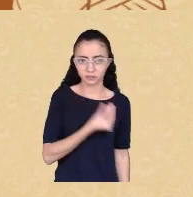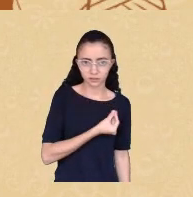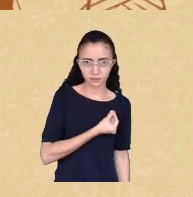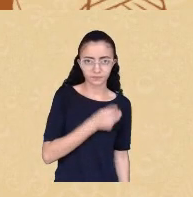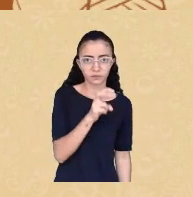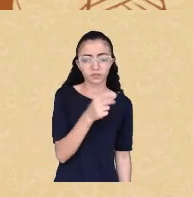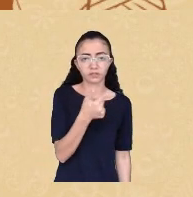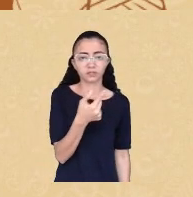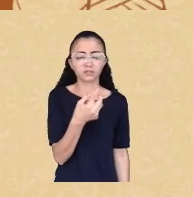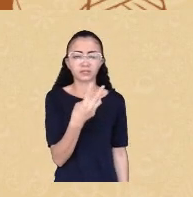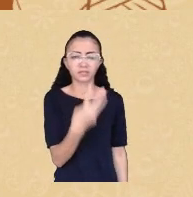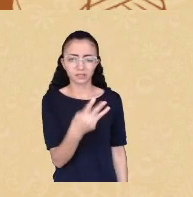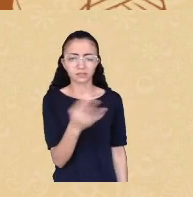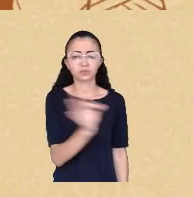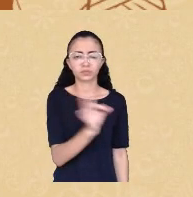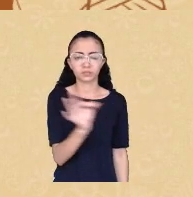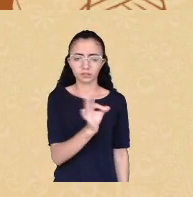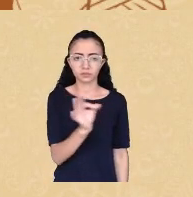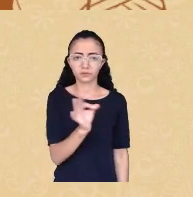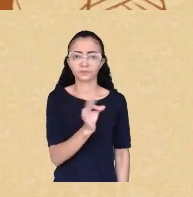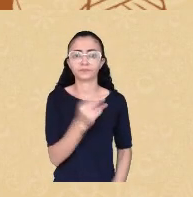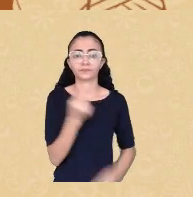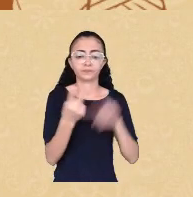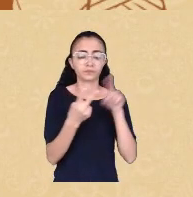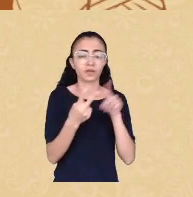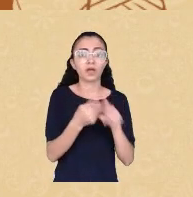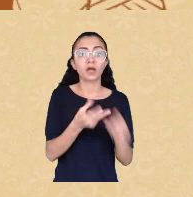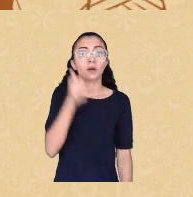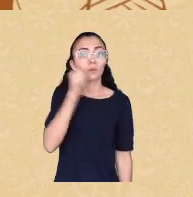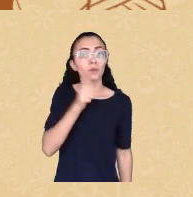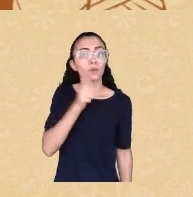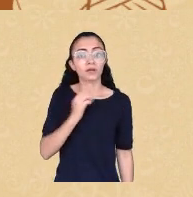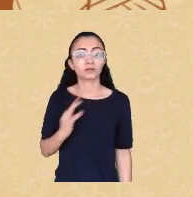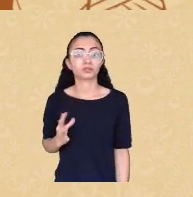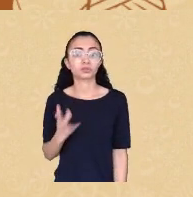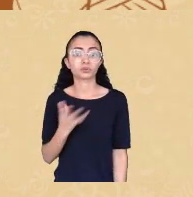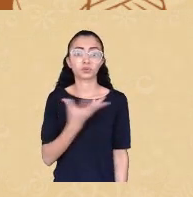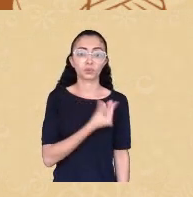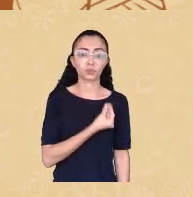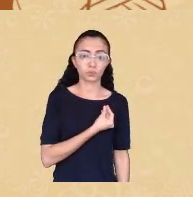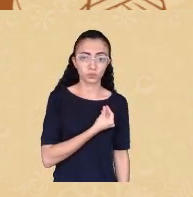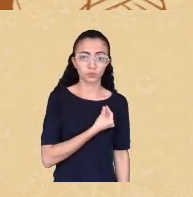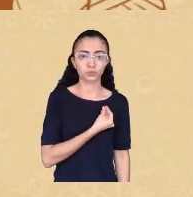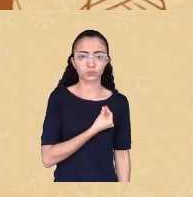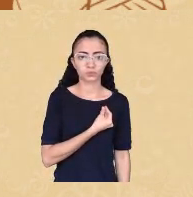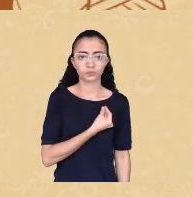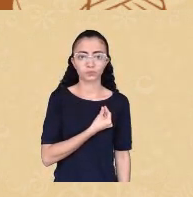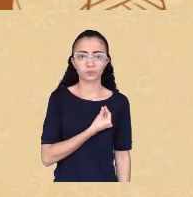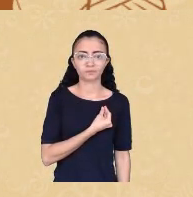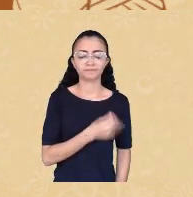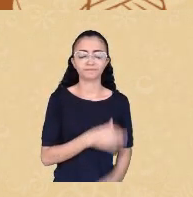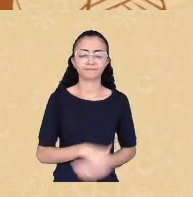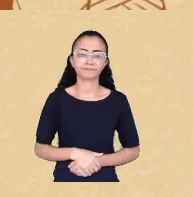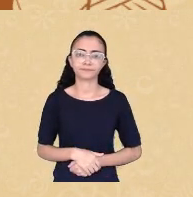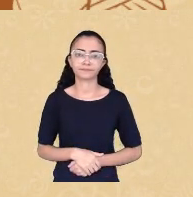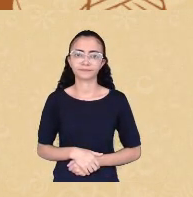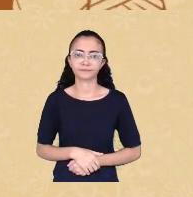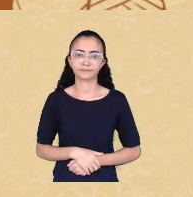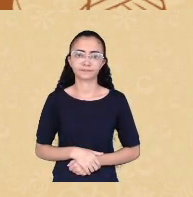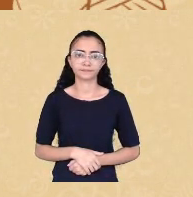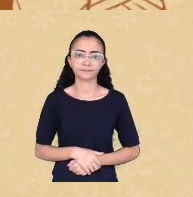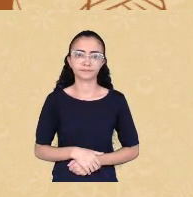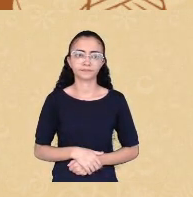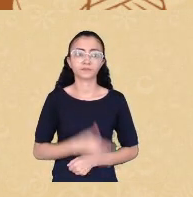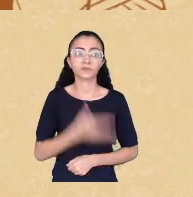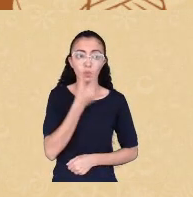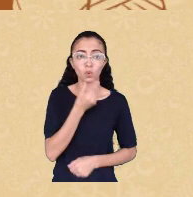seguidos das mulheres trans, muito próxima, na verdade, dos outros grupos, ok? Então, acho que dos homens trans foi significativa